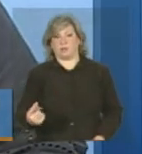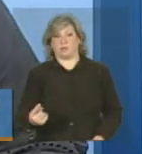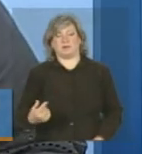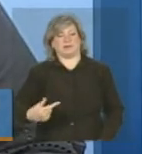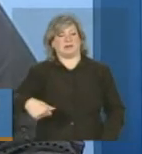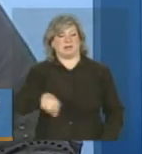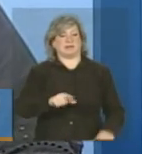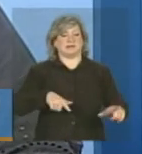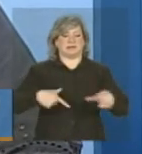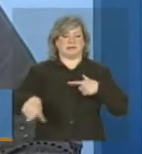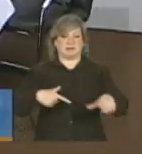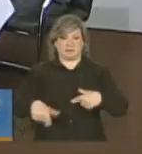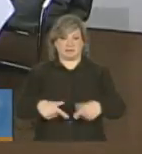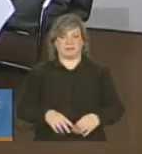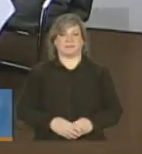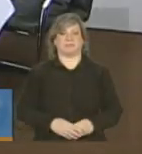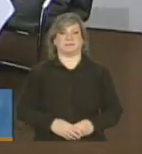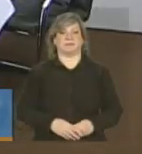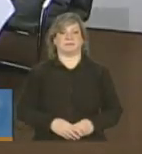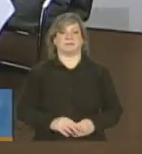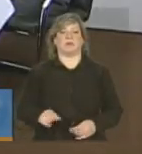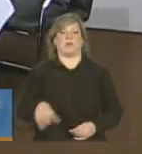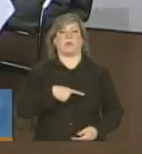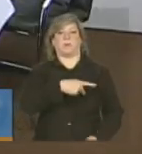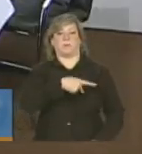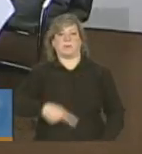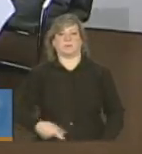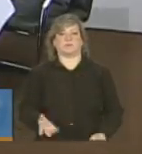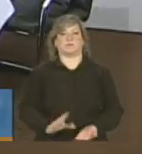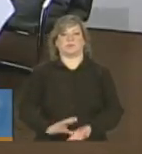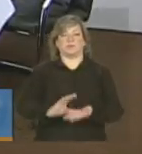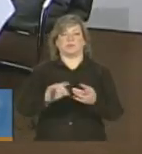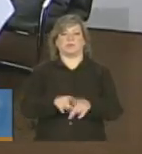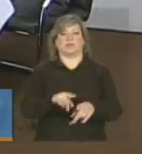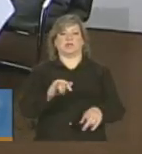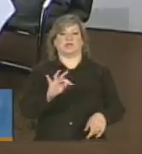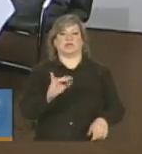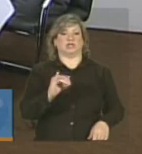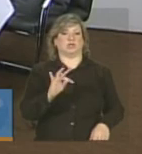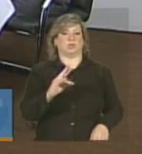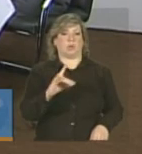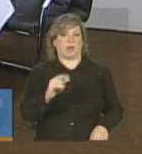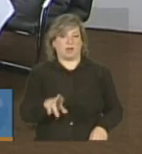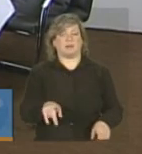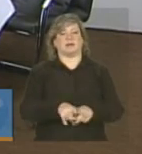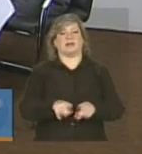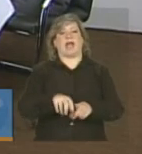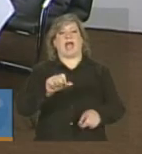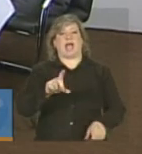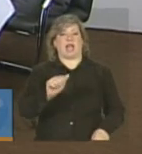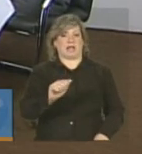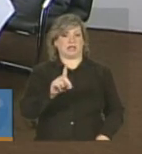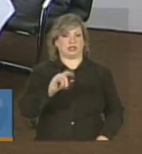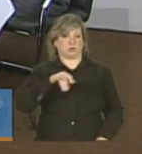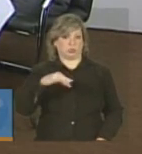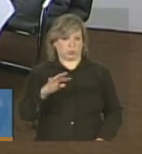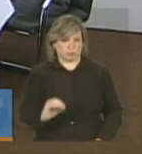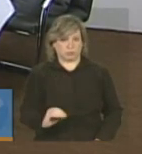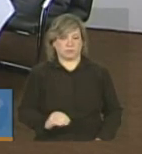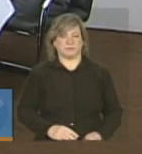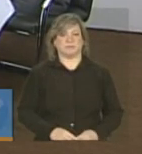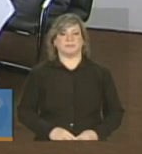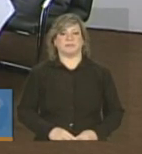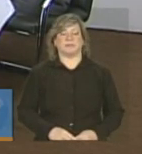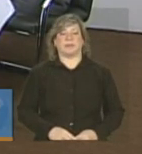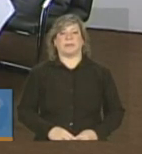a função de cada um desses, do presidente do conselho, o titular, né, e o adjunto. Bom,